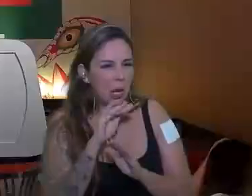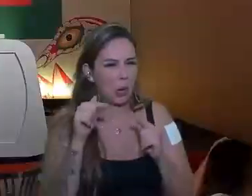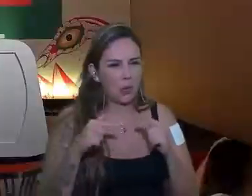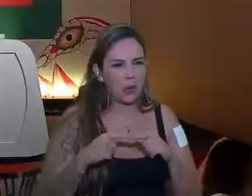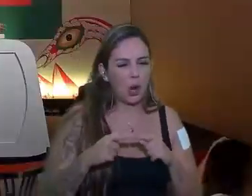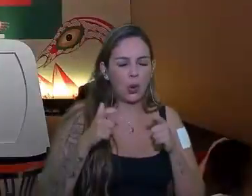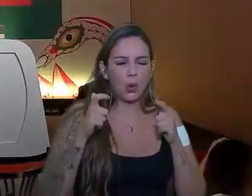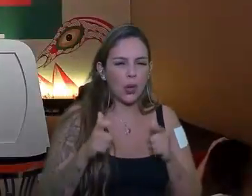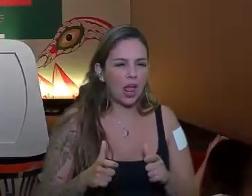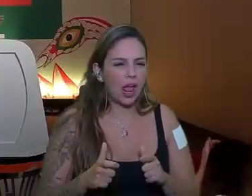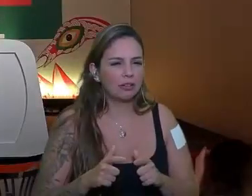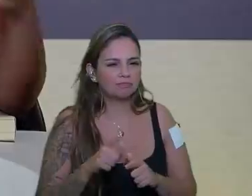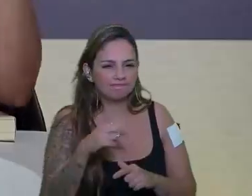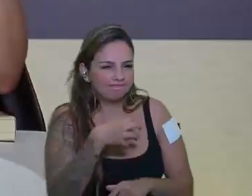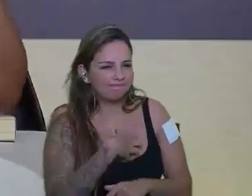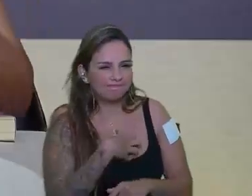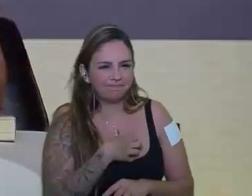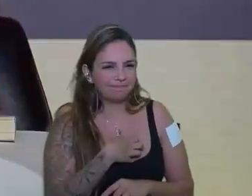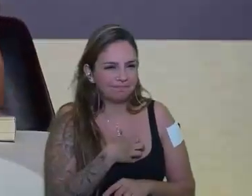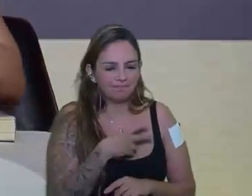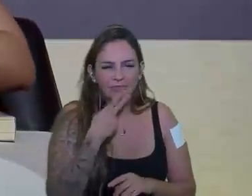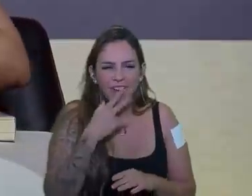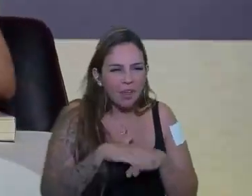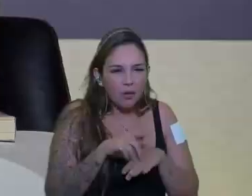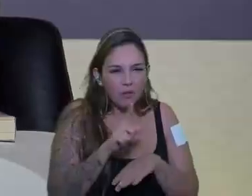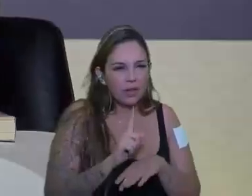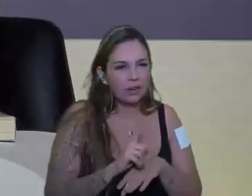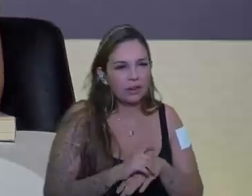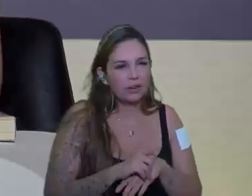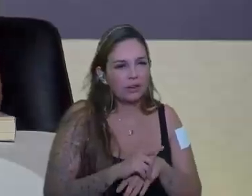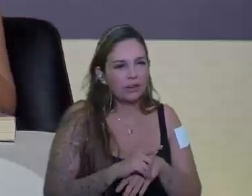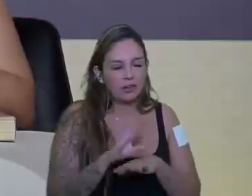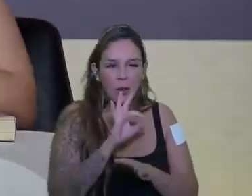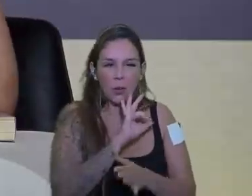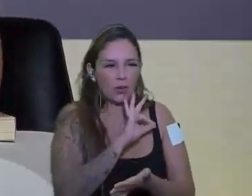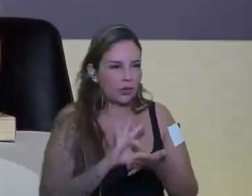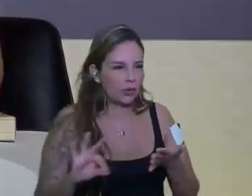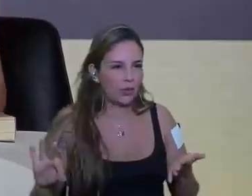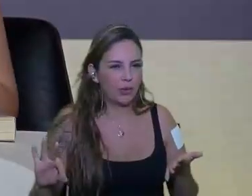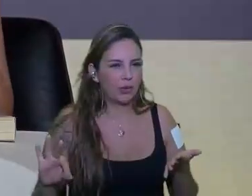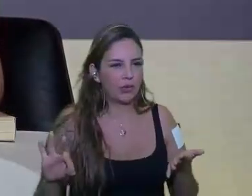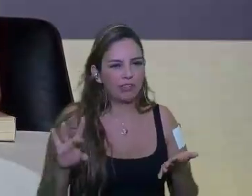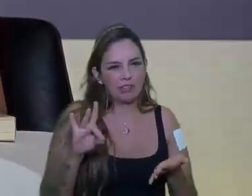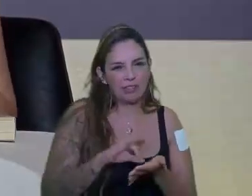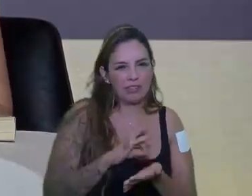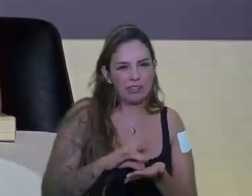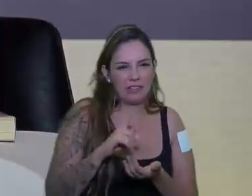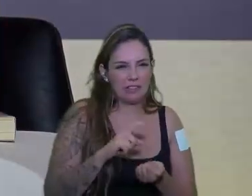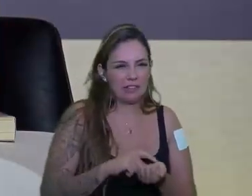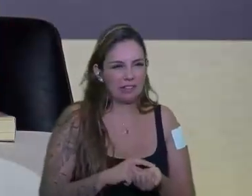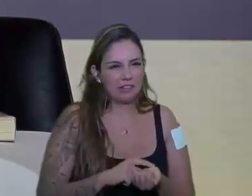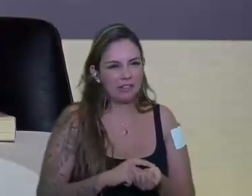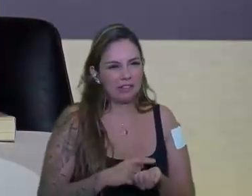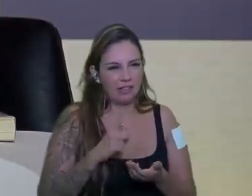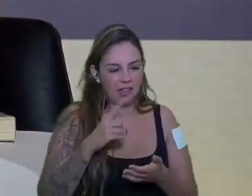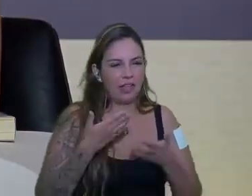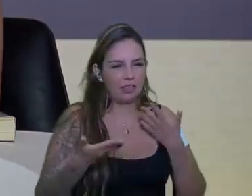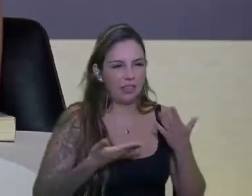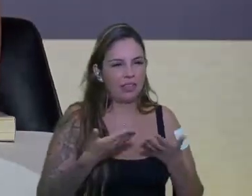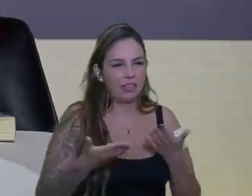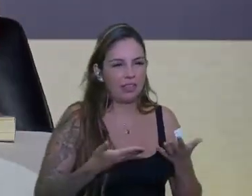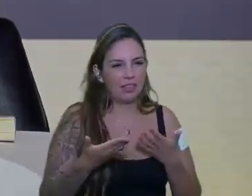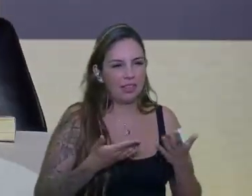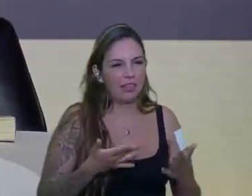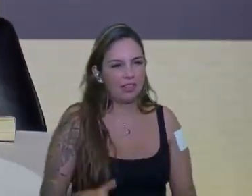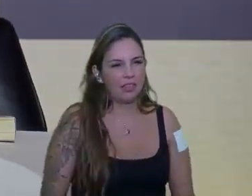nenhum lugar não te faz sentido, não fala com você, e você odeia, e você detesta, você fica irritado. É uma interação, vale